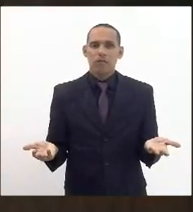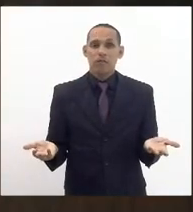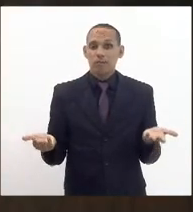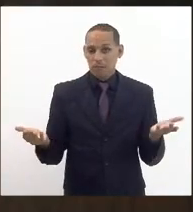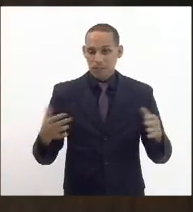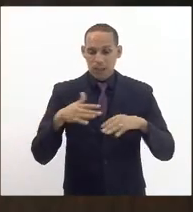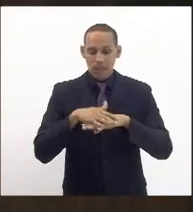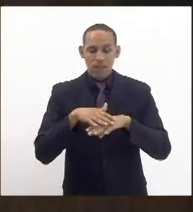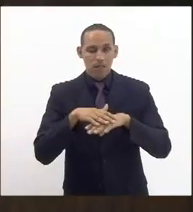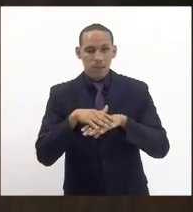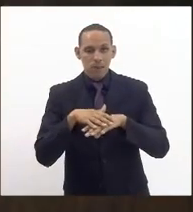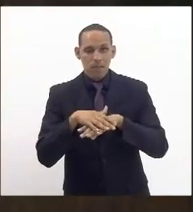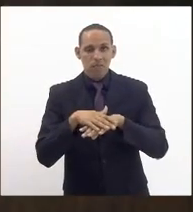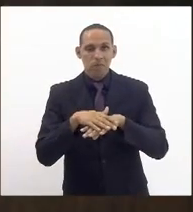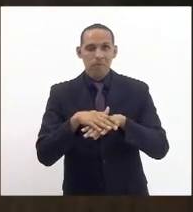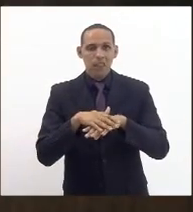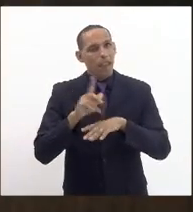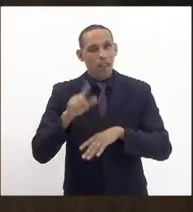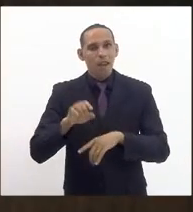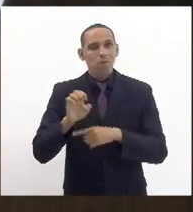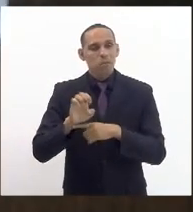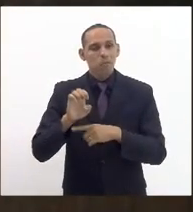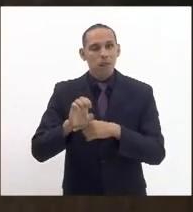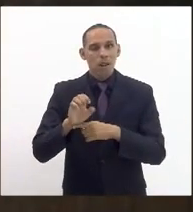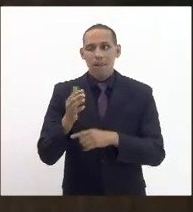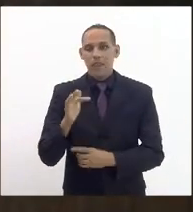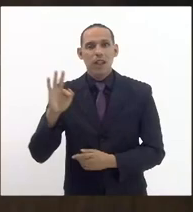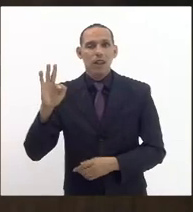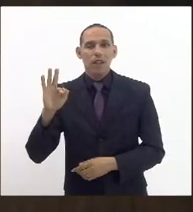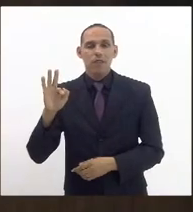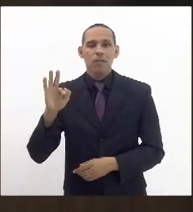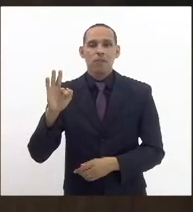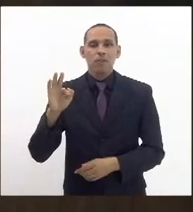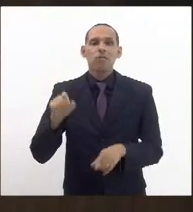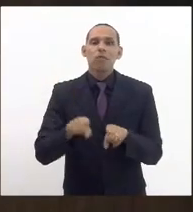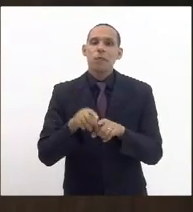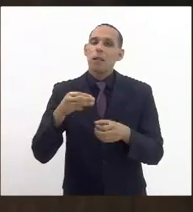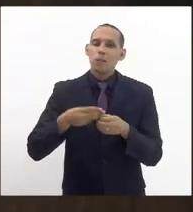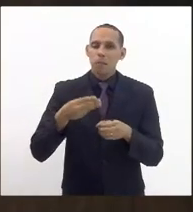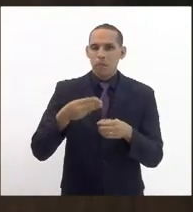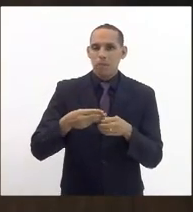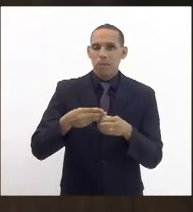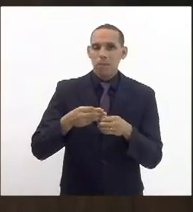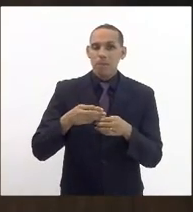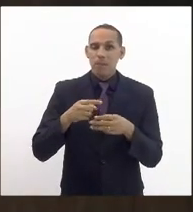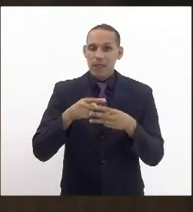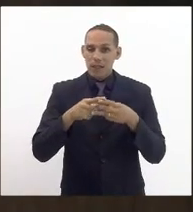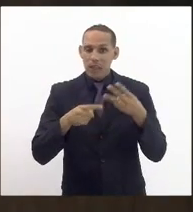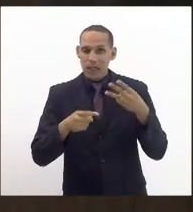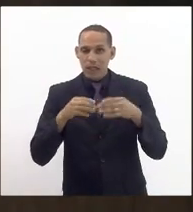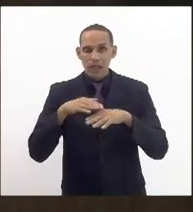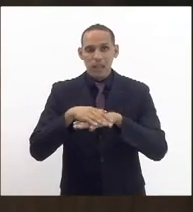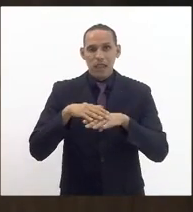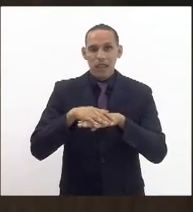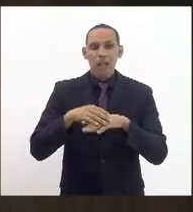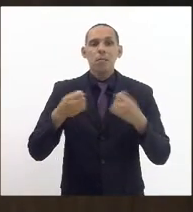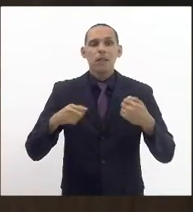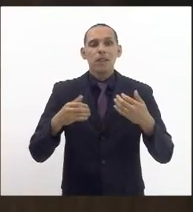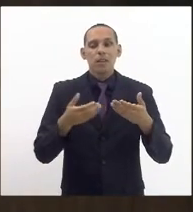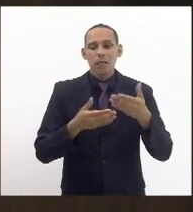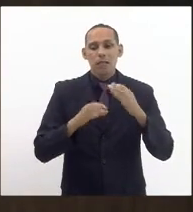rede, ela é uma rede estadual, rede federal e rede municipal. Essas redes têm que falar entre